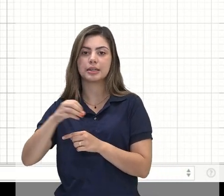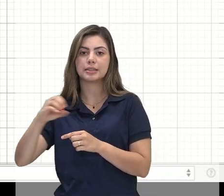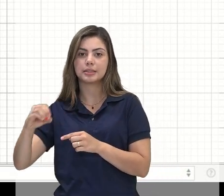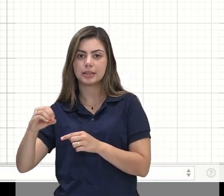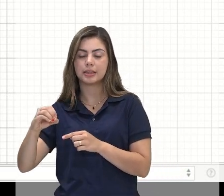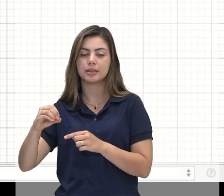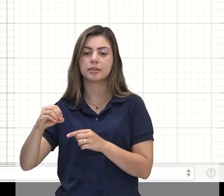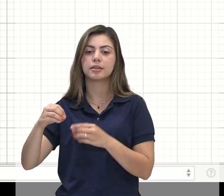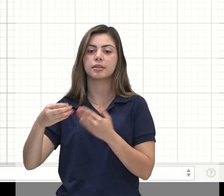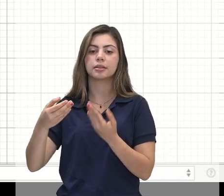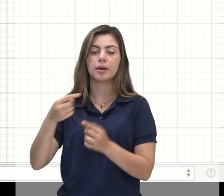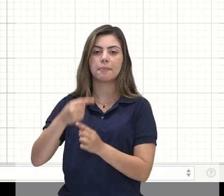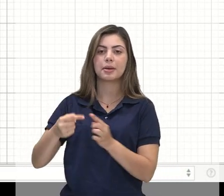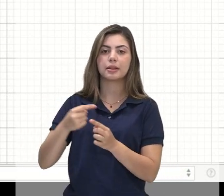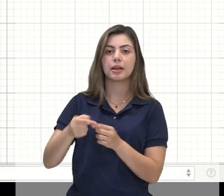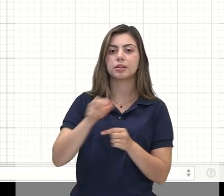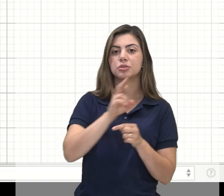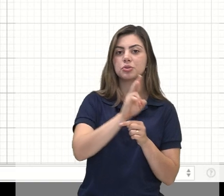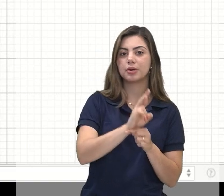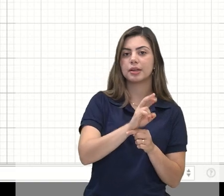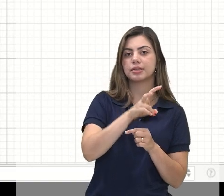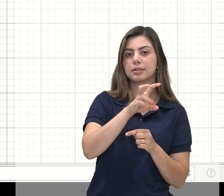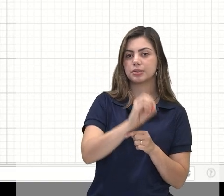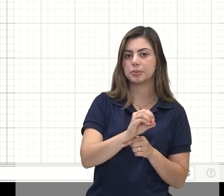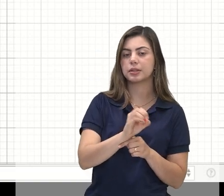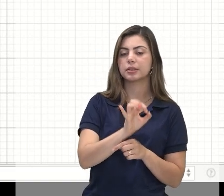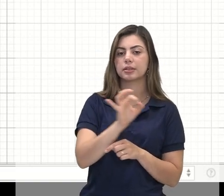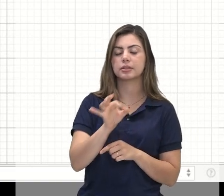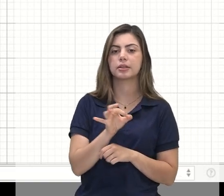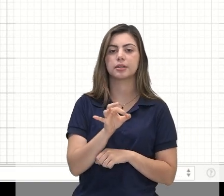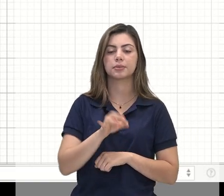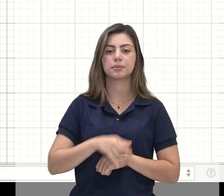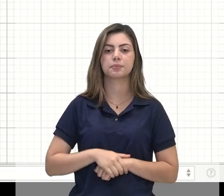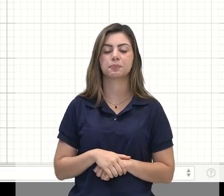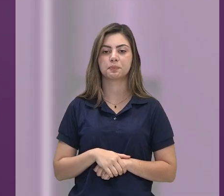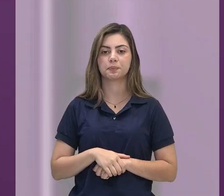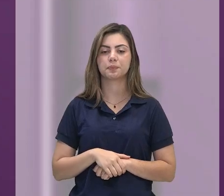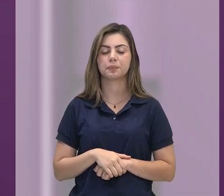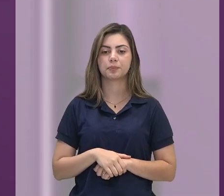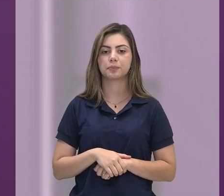tem o dobro da medida do raio. Beleza? Muito bem.